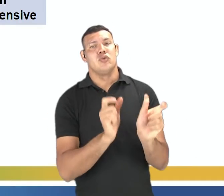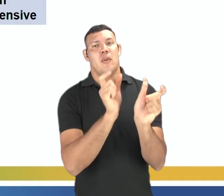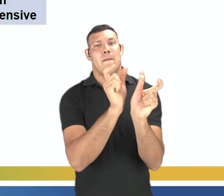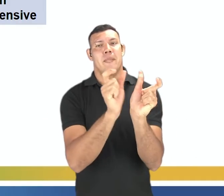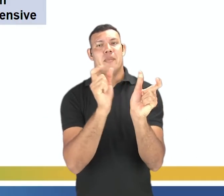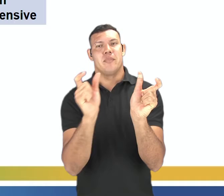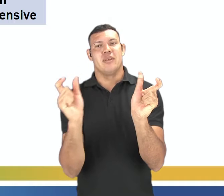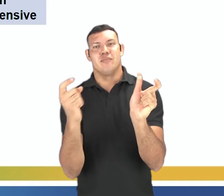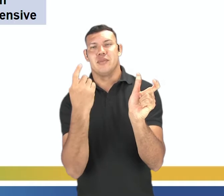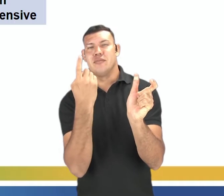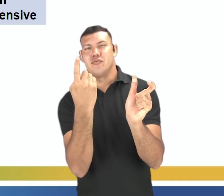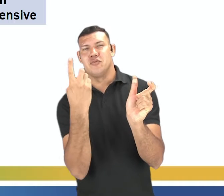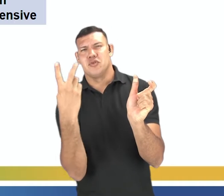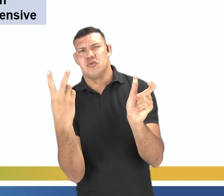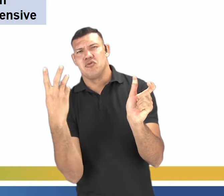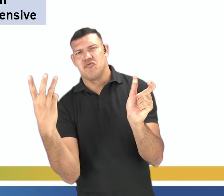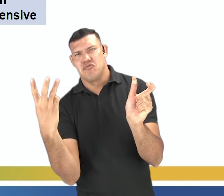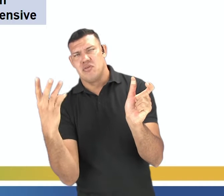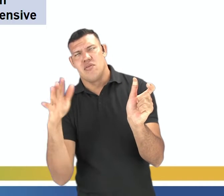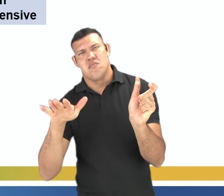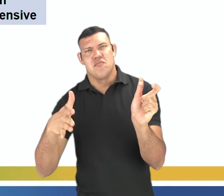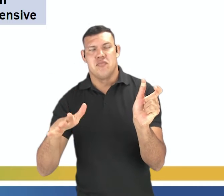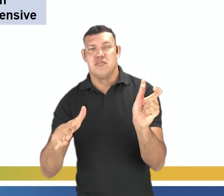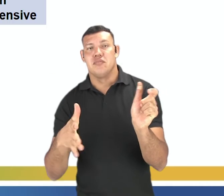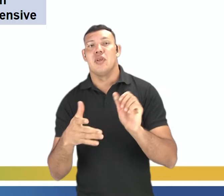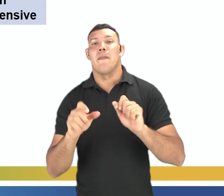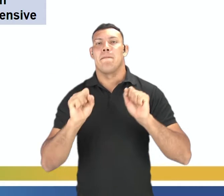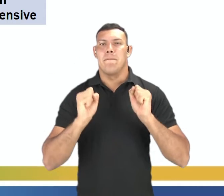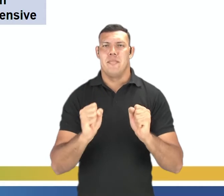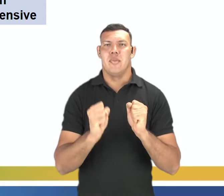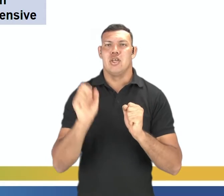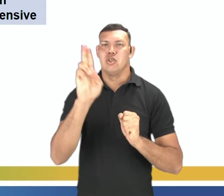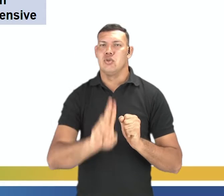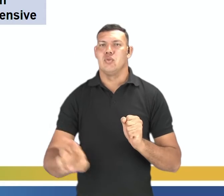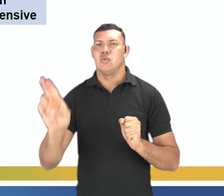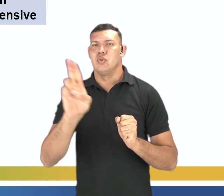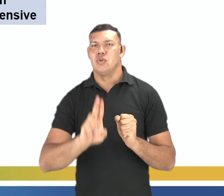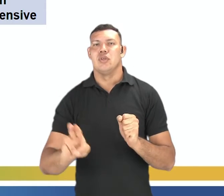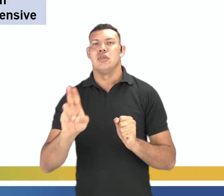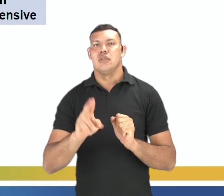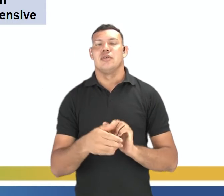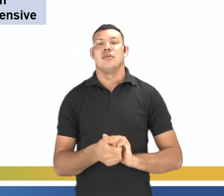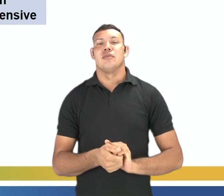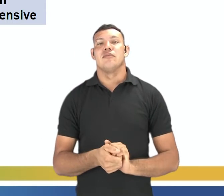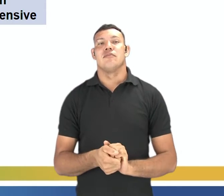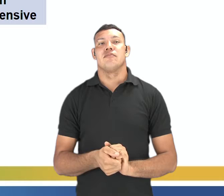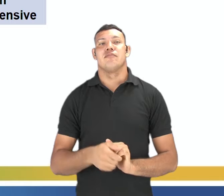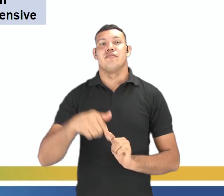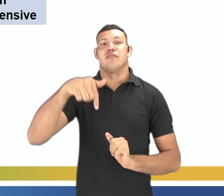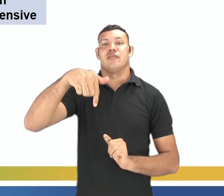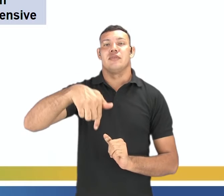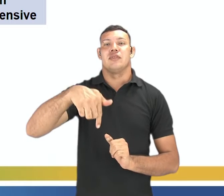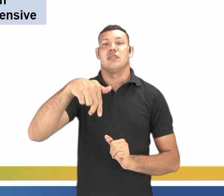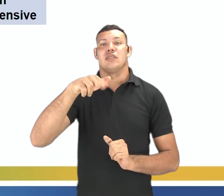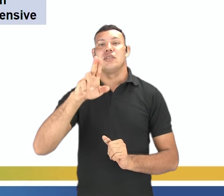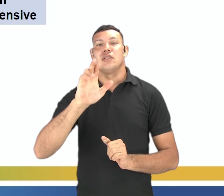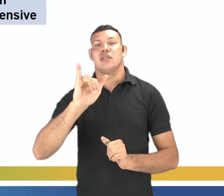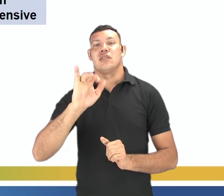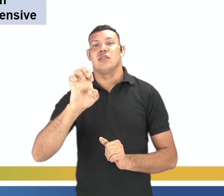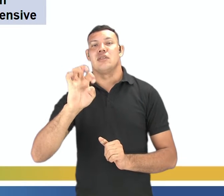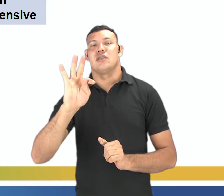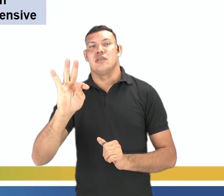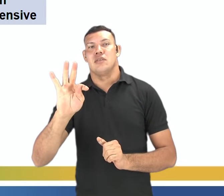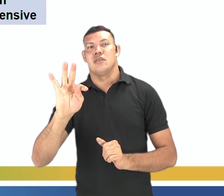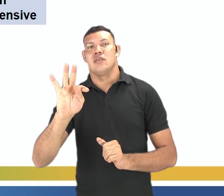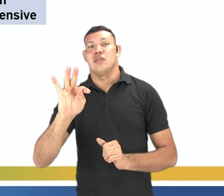EST or most. For example, we have quiet, que significa quieto. Nós podemos falar